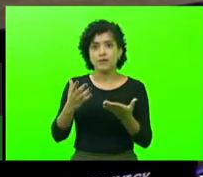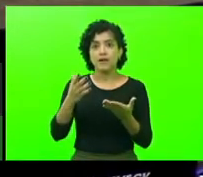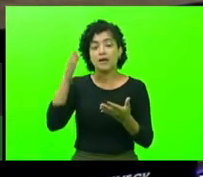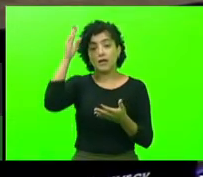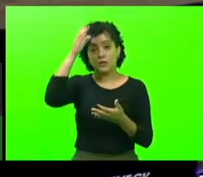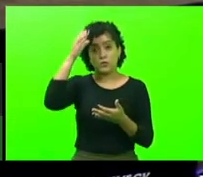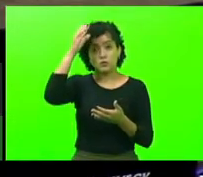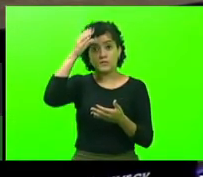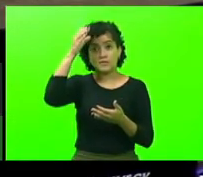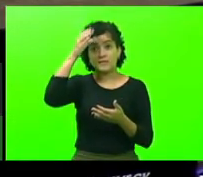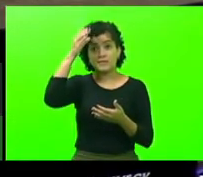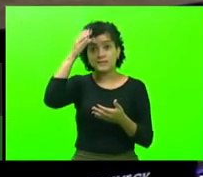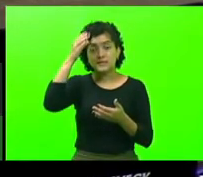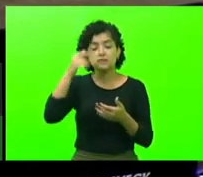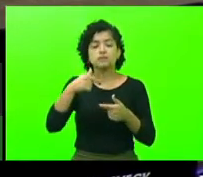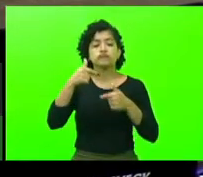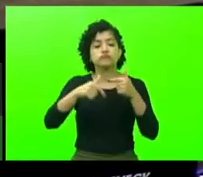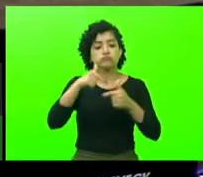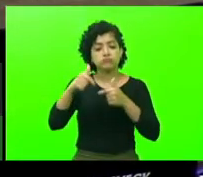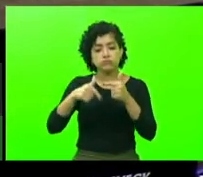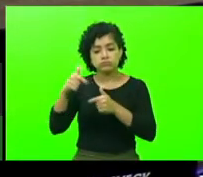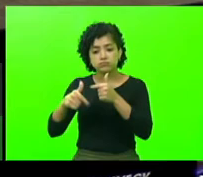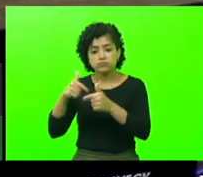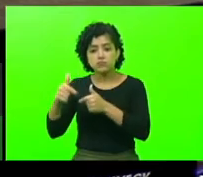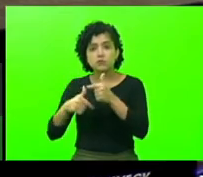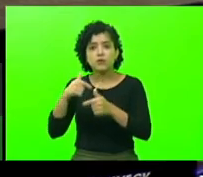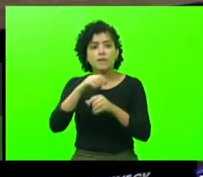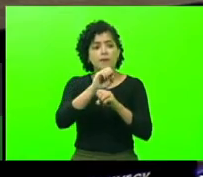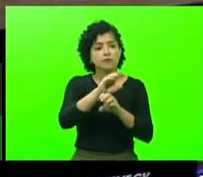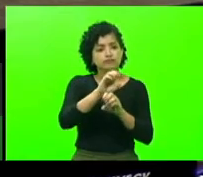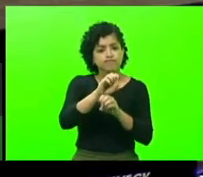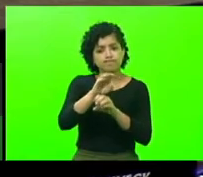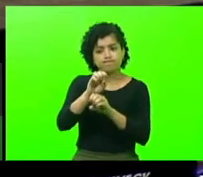conscientização e um trabalho pedagógico